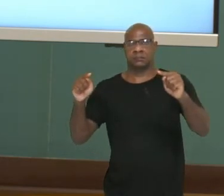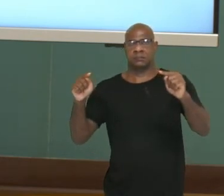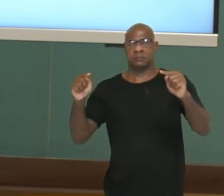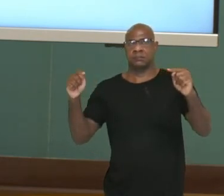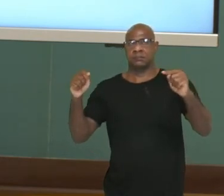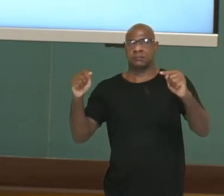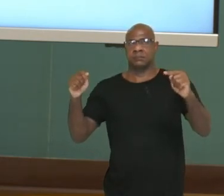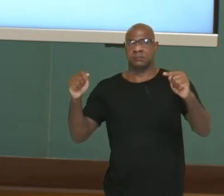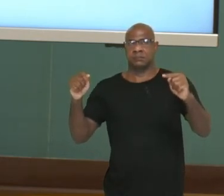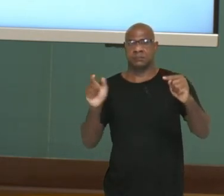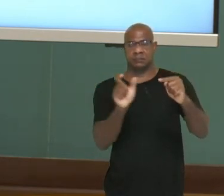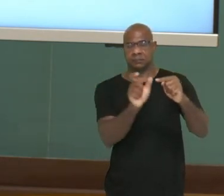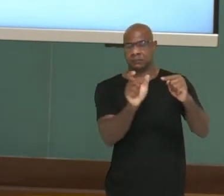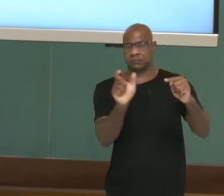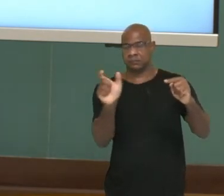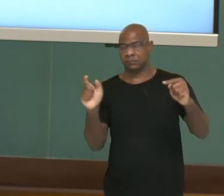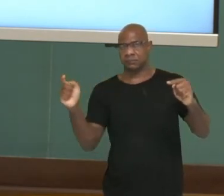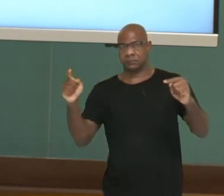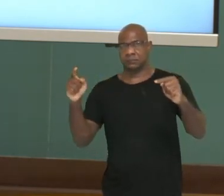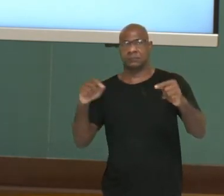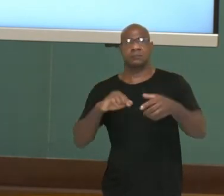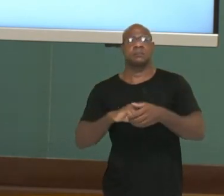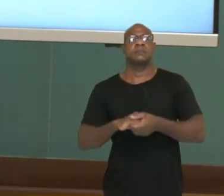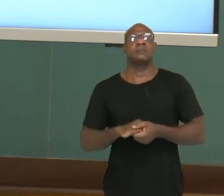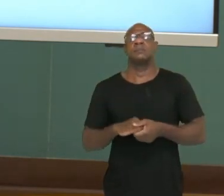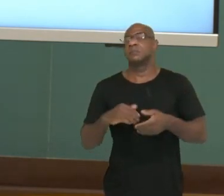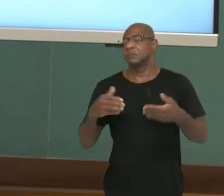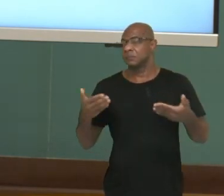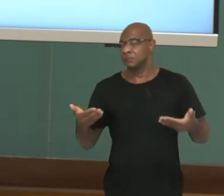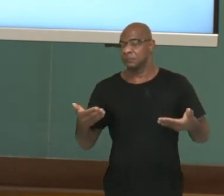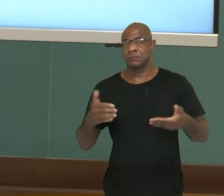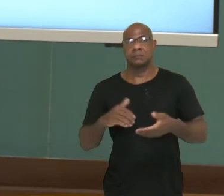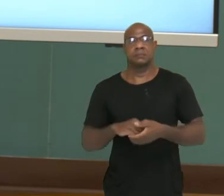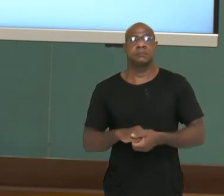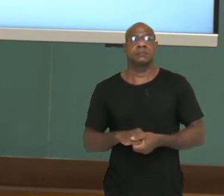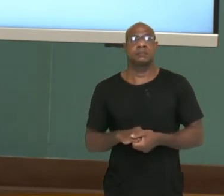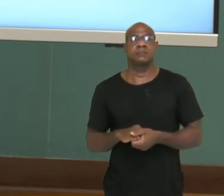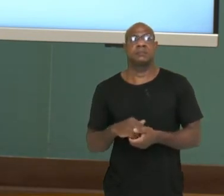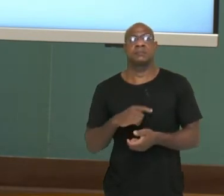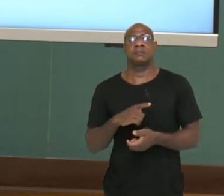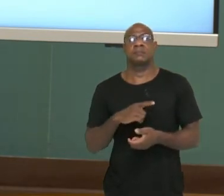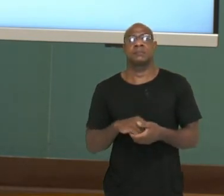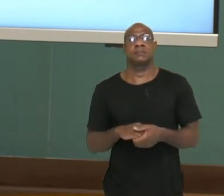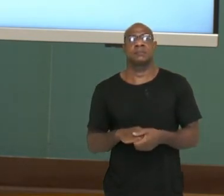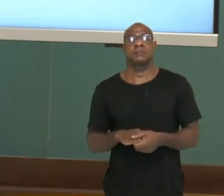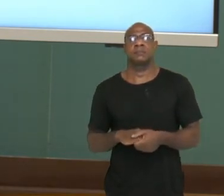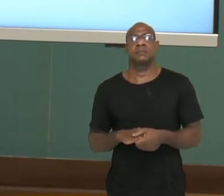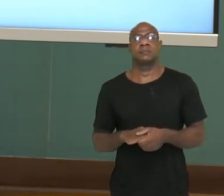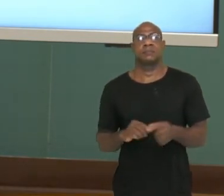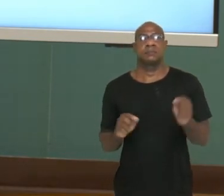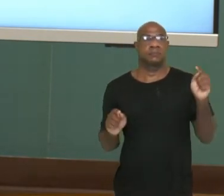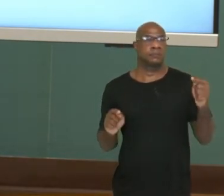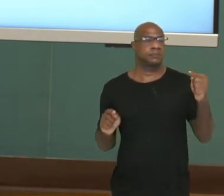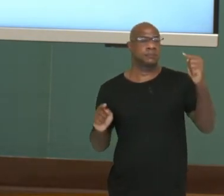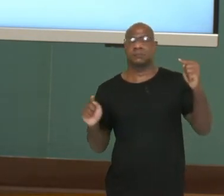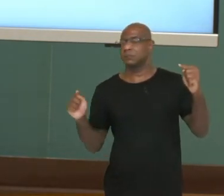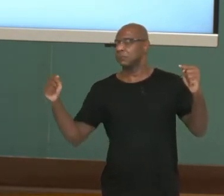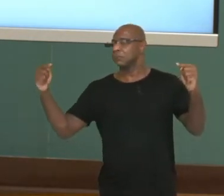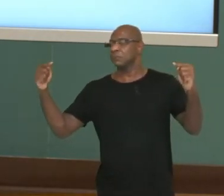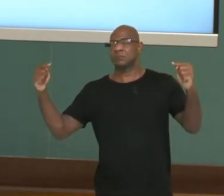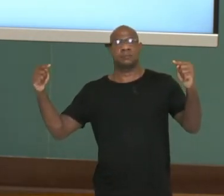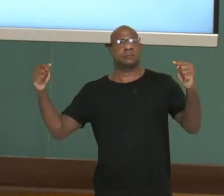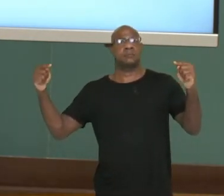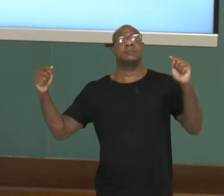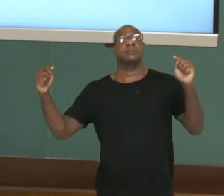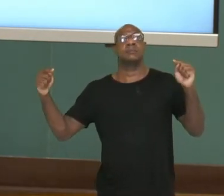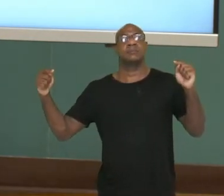cada pilha, tá? Então, olha só, a tensão nas extremidades da associação vai